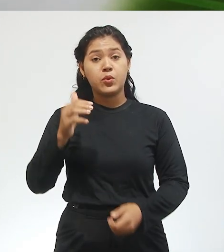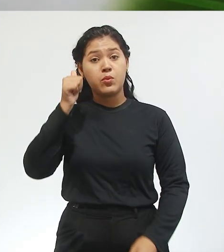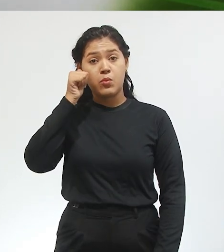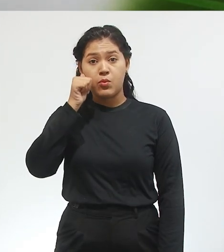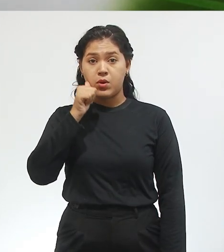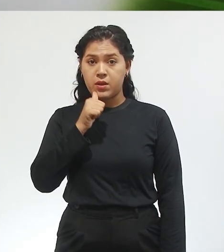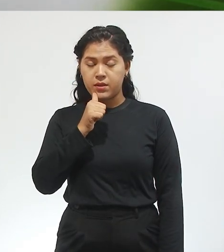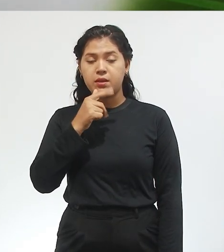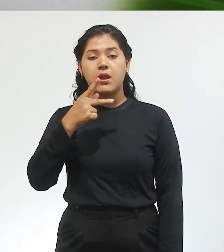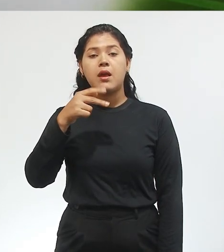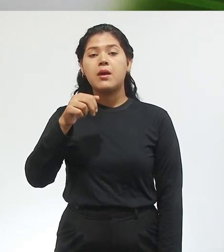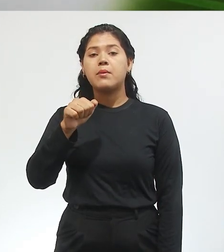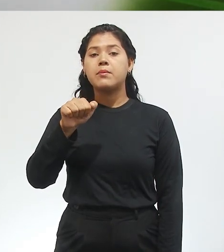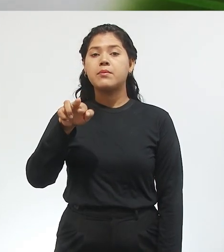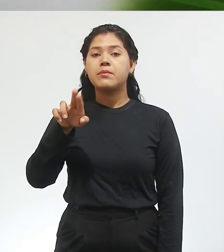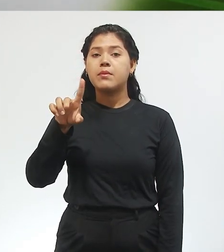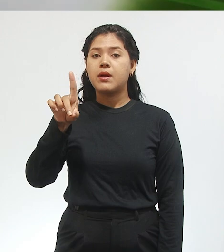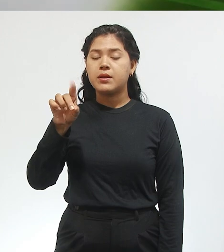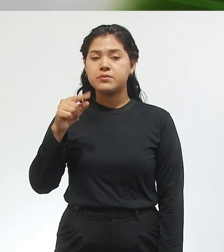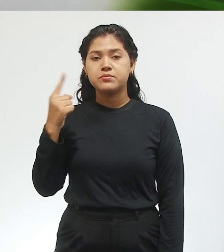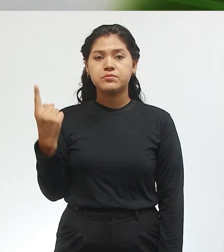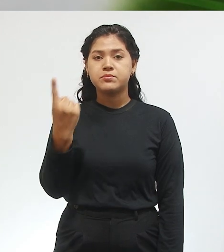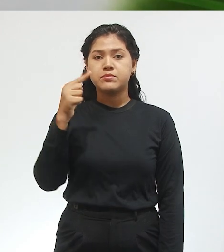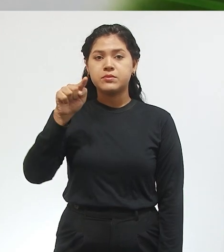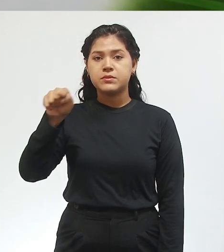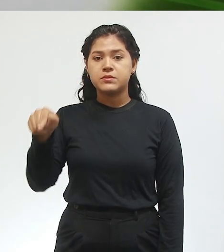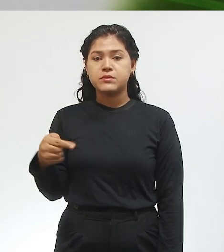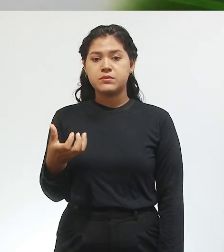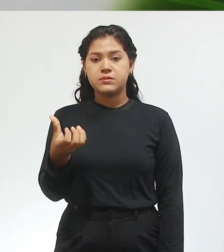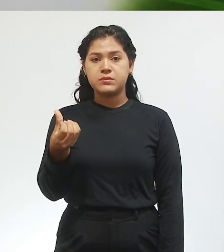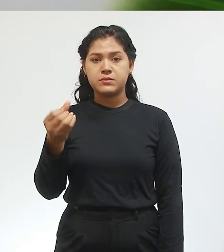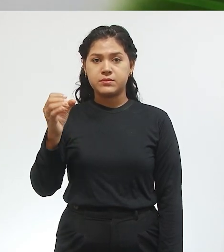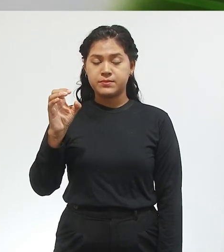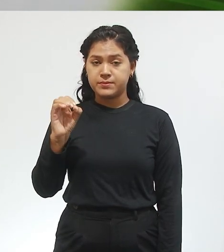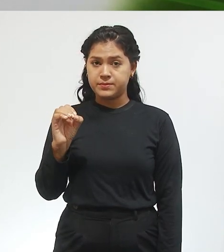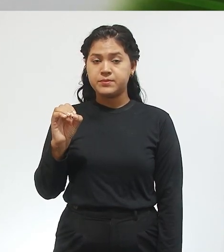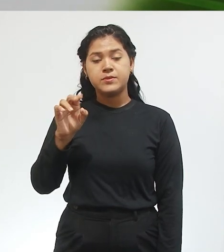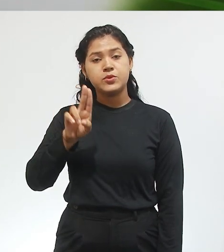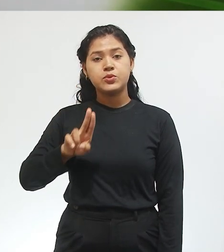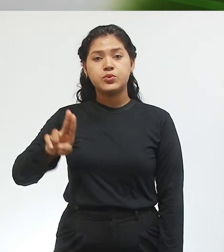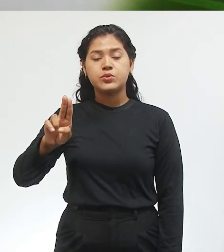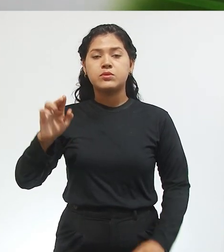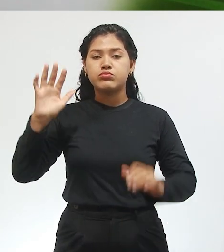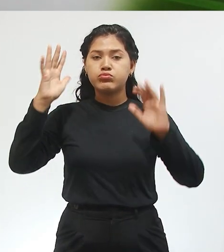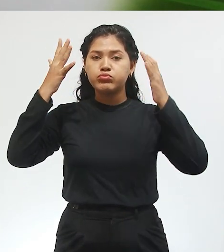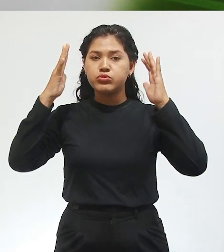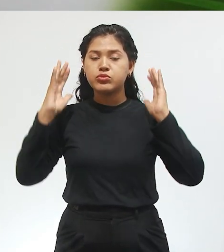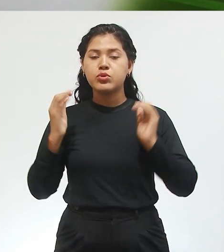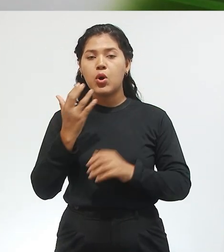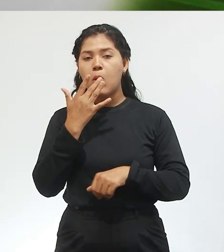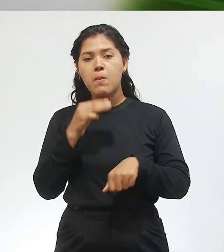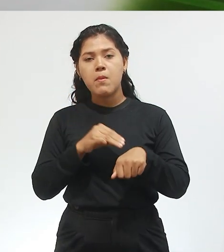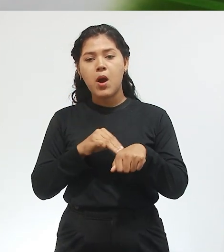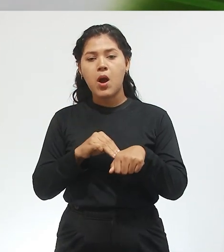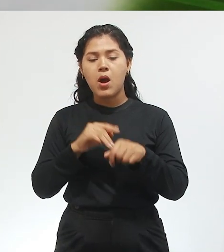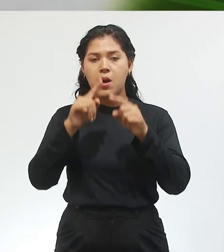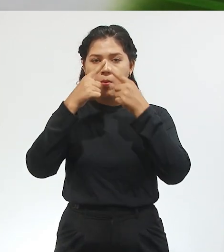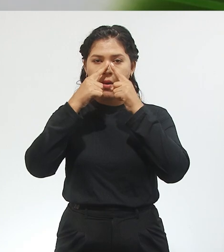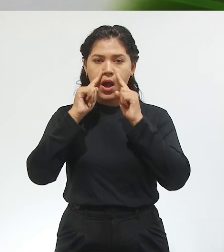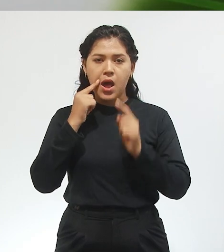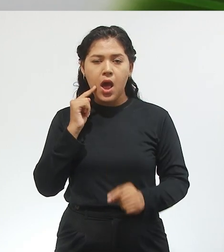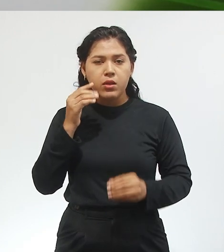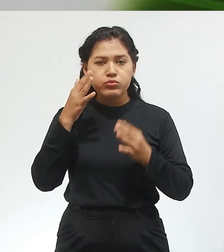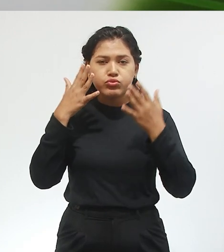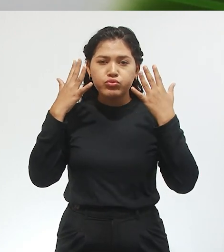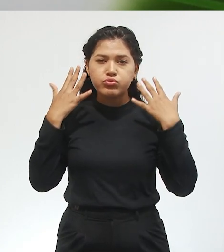uma mulher parda, de mais ou menos 1,60 m, tenho cabelos castanhos com algumas mechas